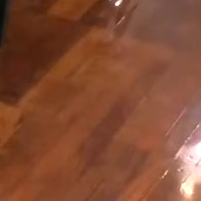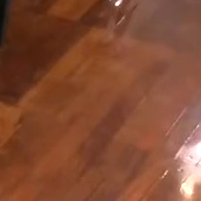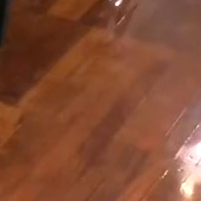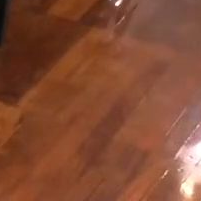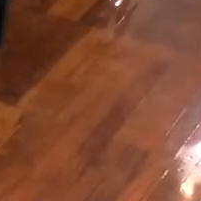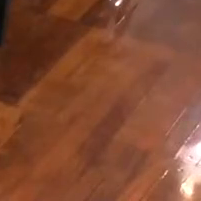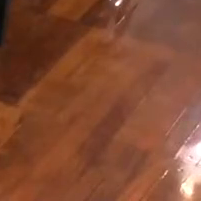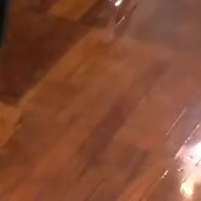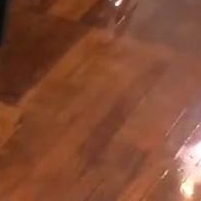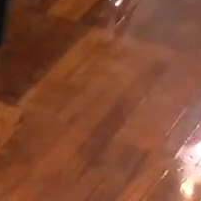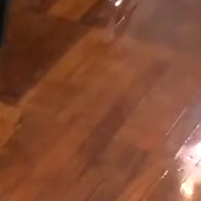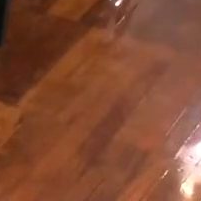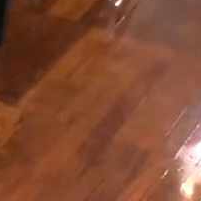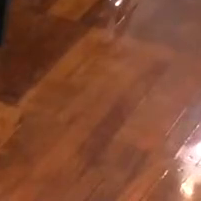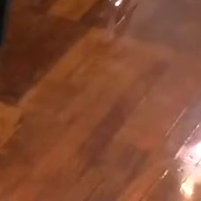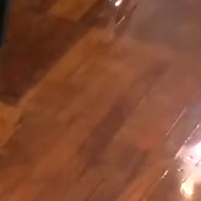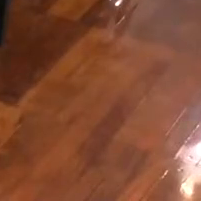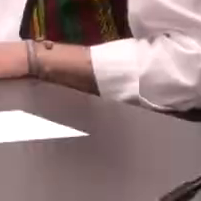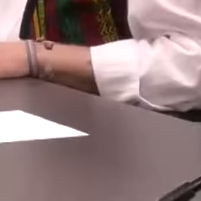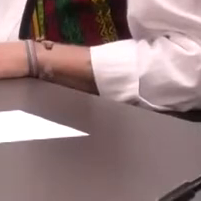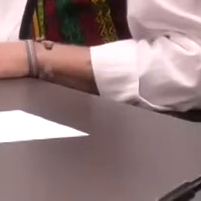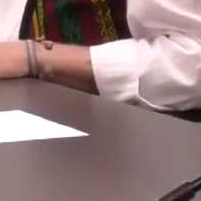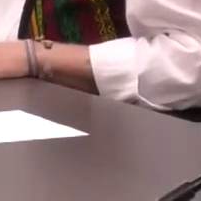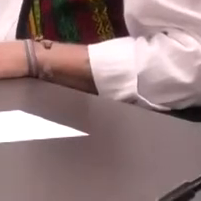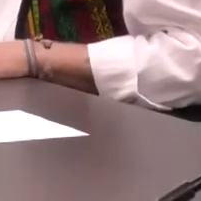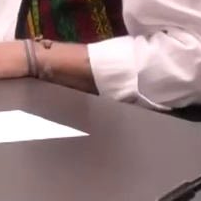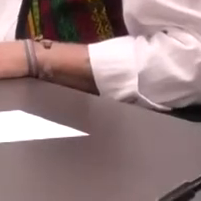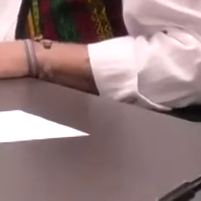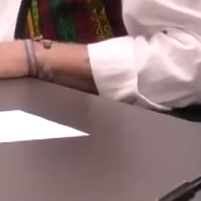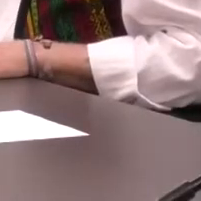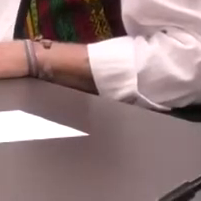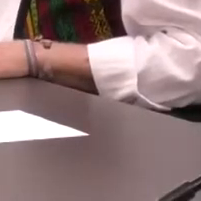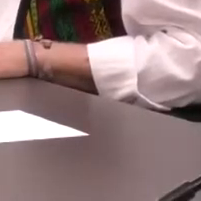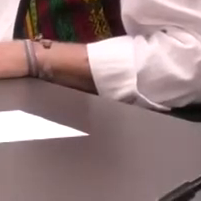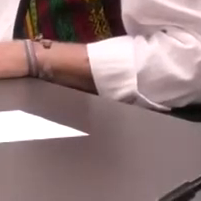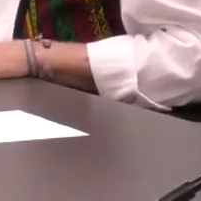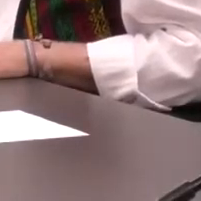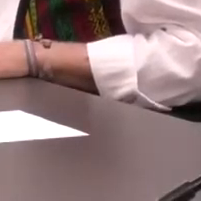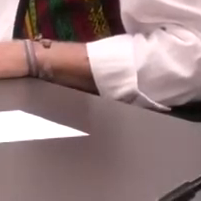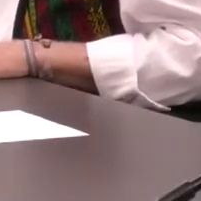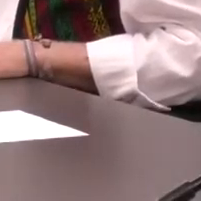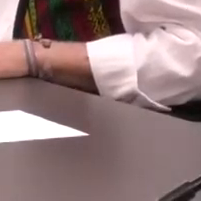ninguém vai ver que você tá corada você tá demais cara tá bom